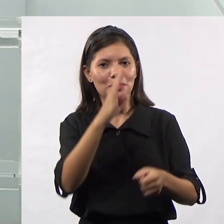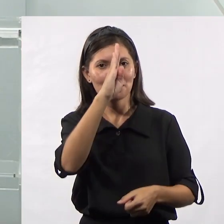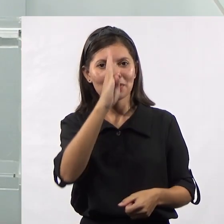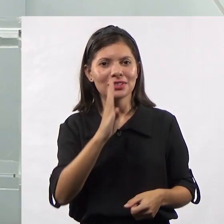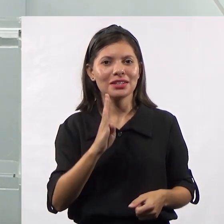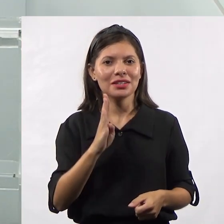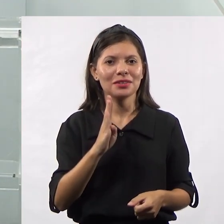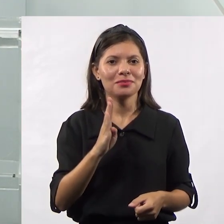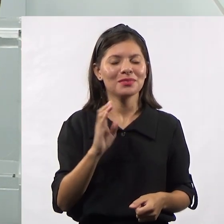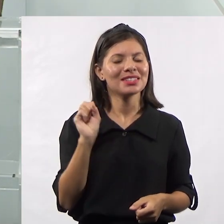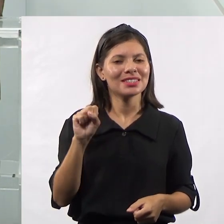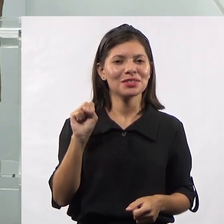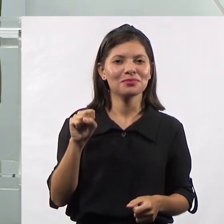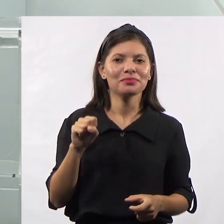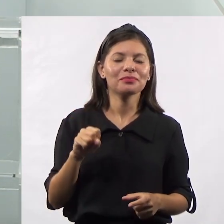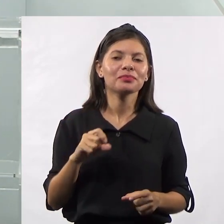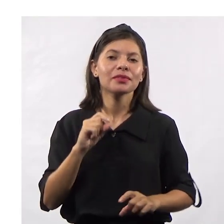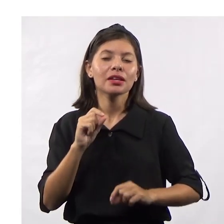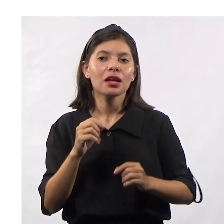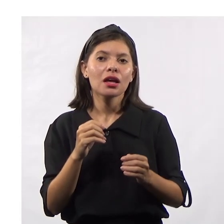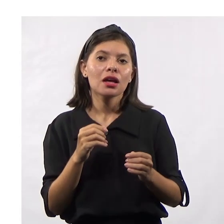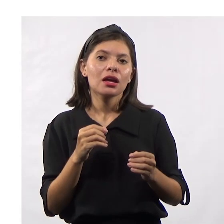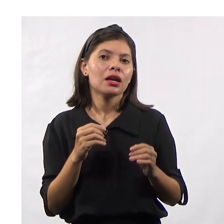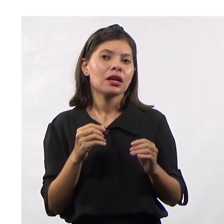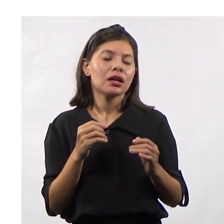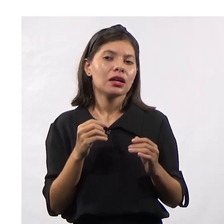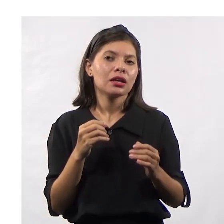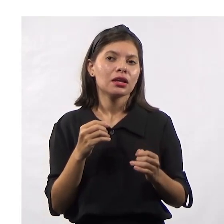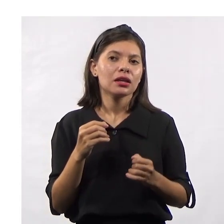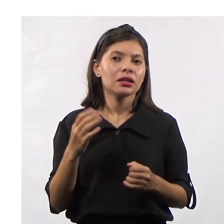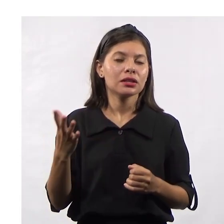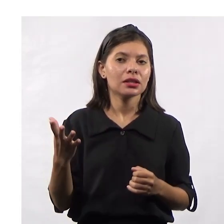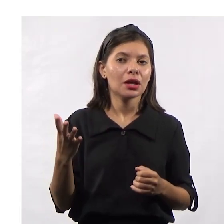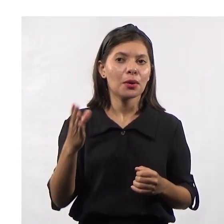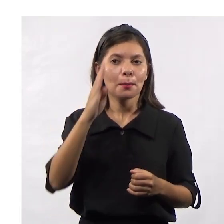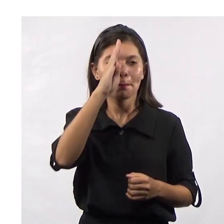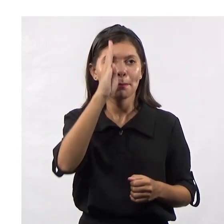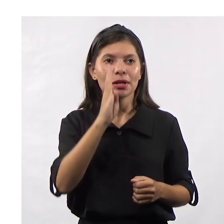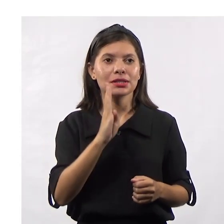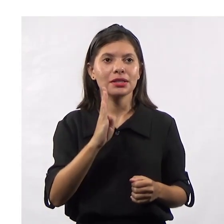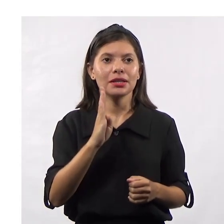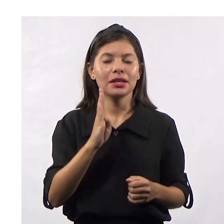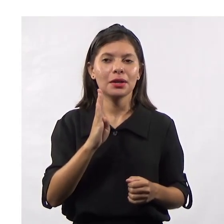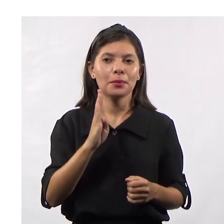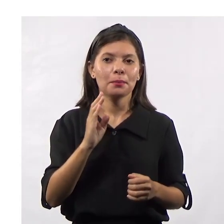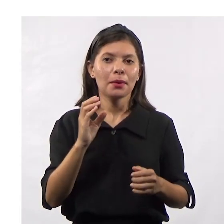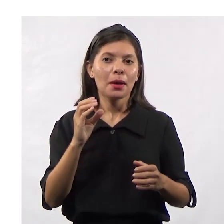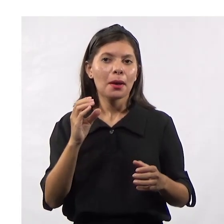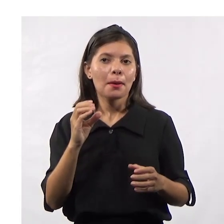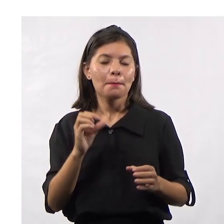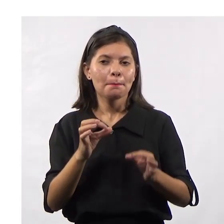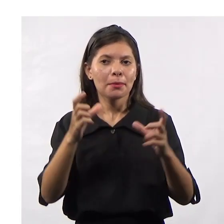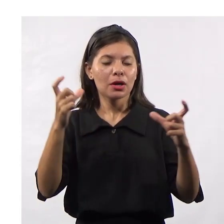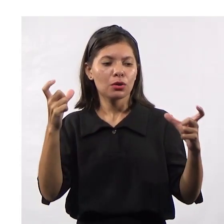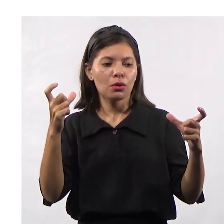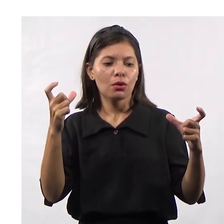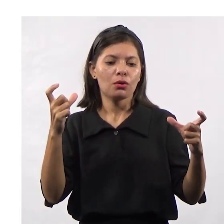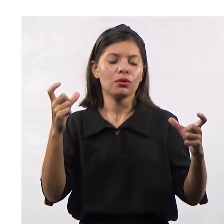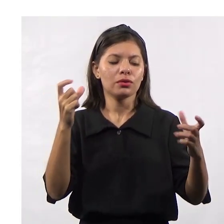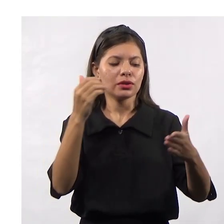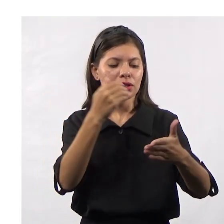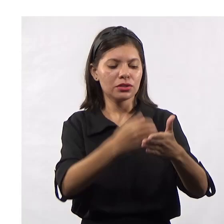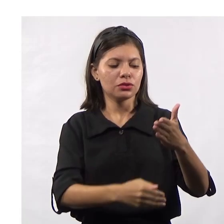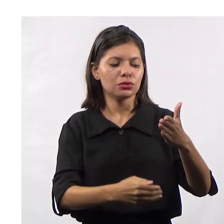Brasileira, né? Eu falei, sim. Bom, vamos lá. Bem brasileira, colocou aí maior desconto como critério